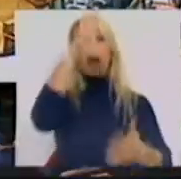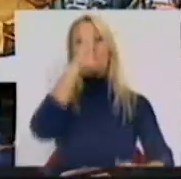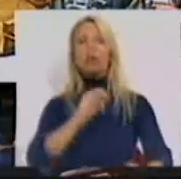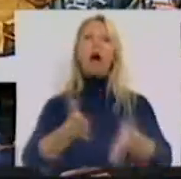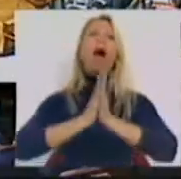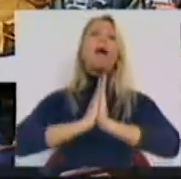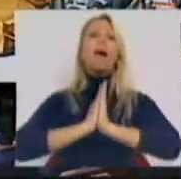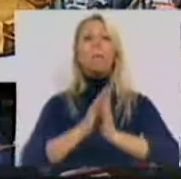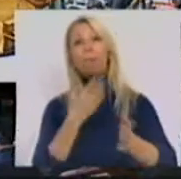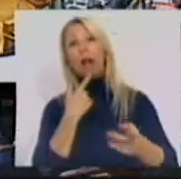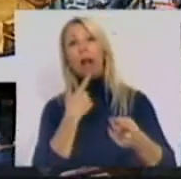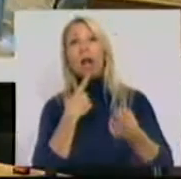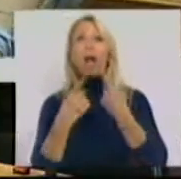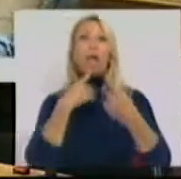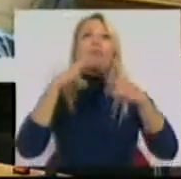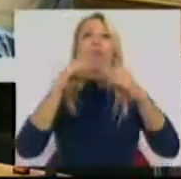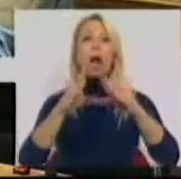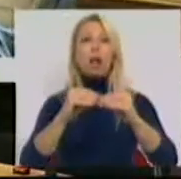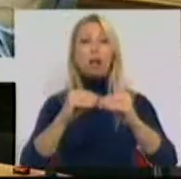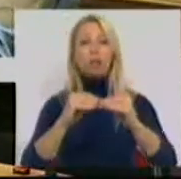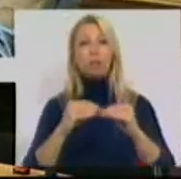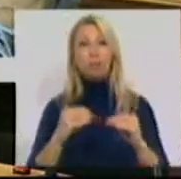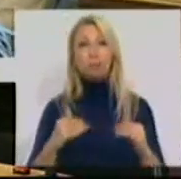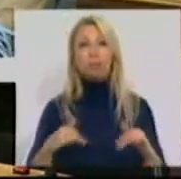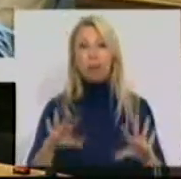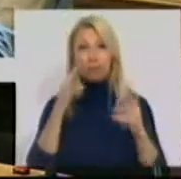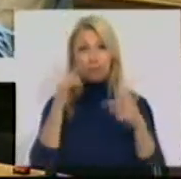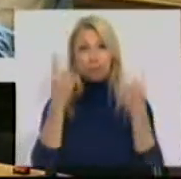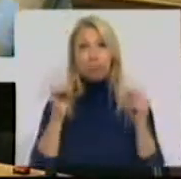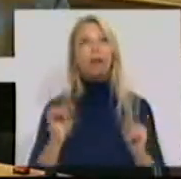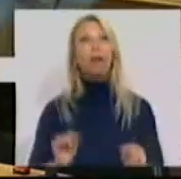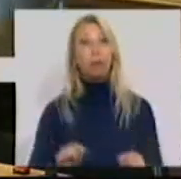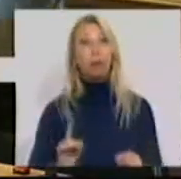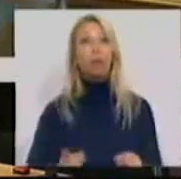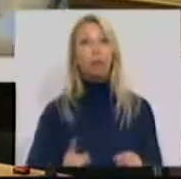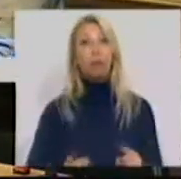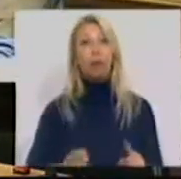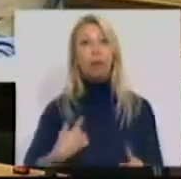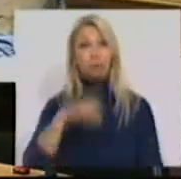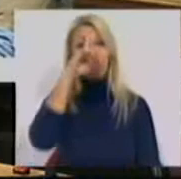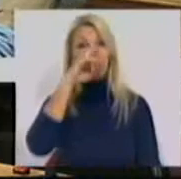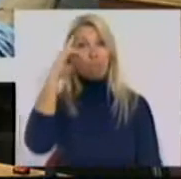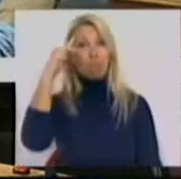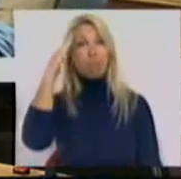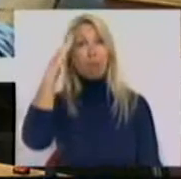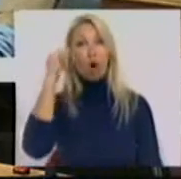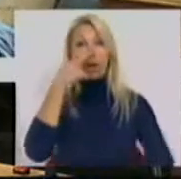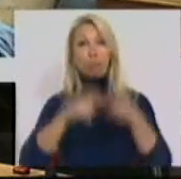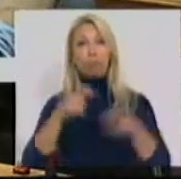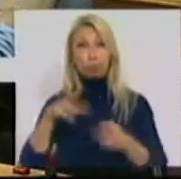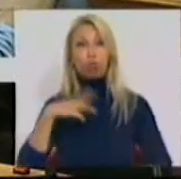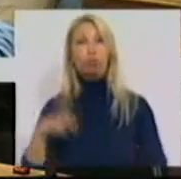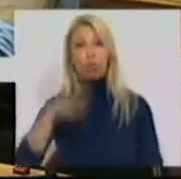diálogo, mas o que fica aqui, o que fica aqui inscrito e o que fica na memória dos portugueses é que o